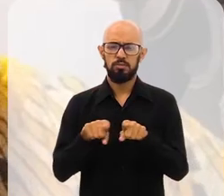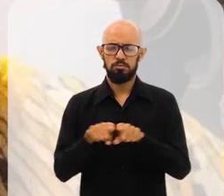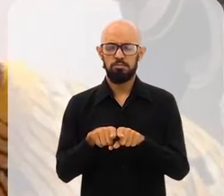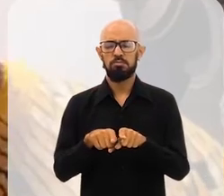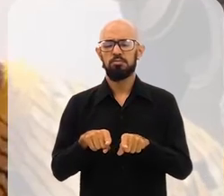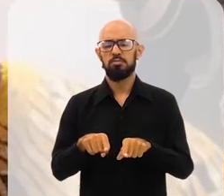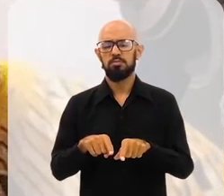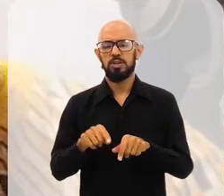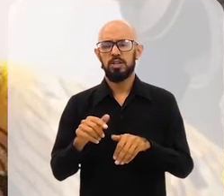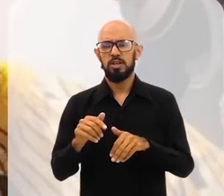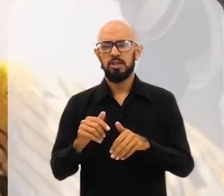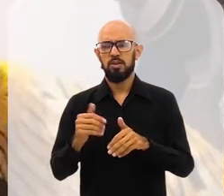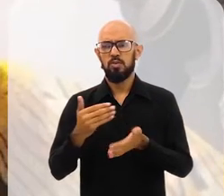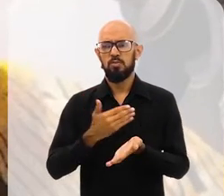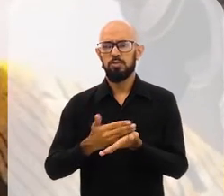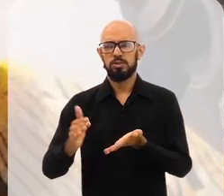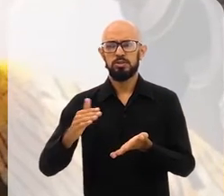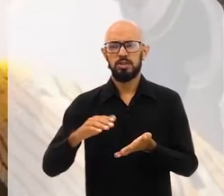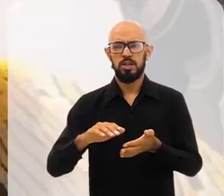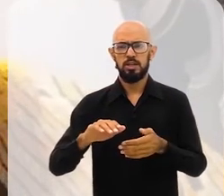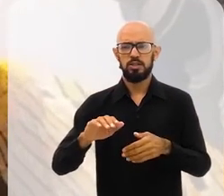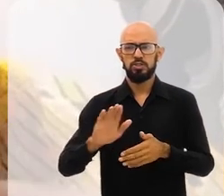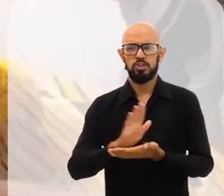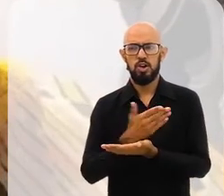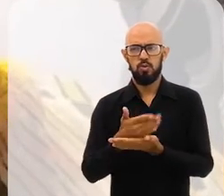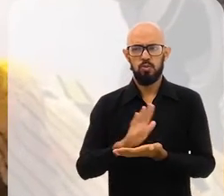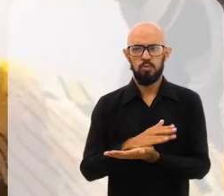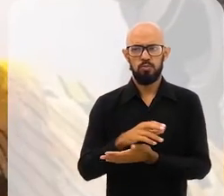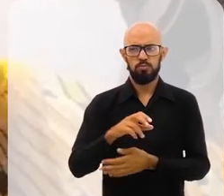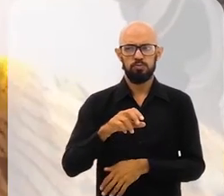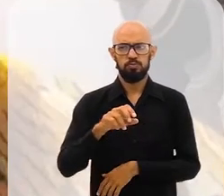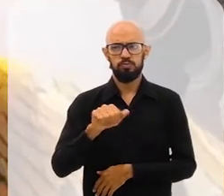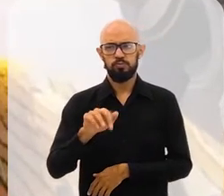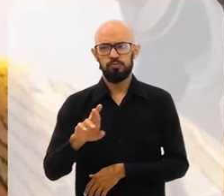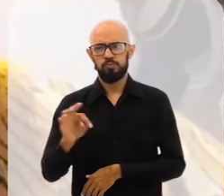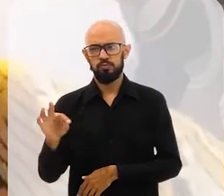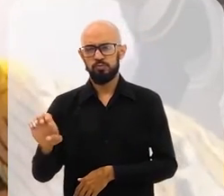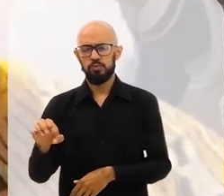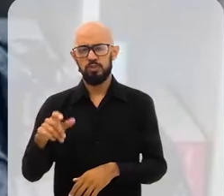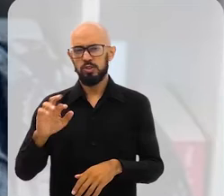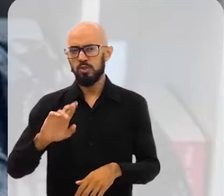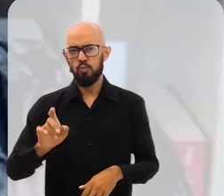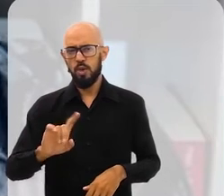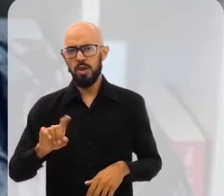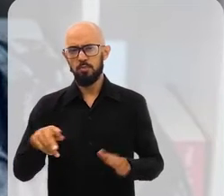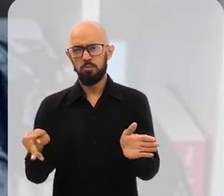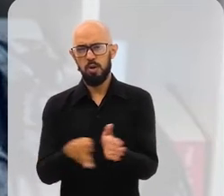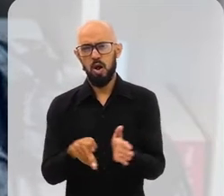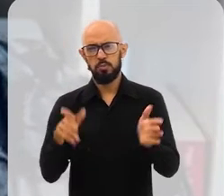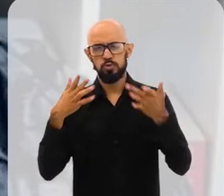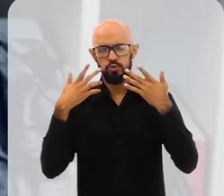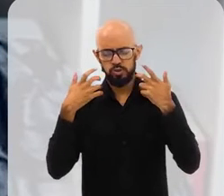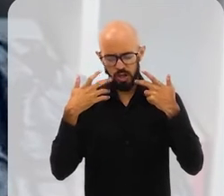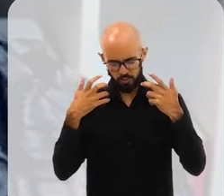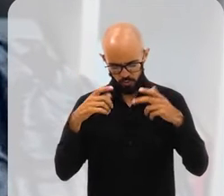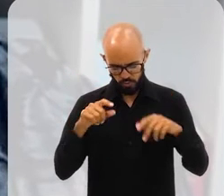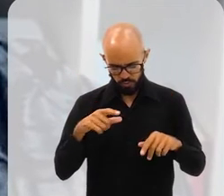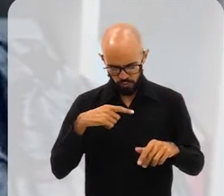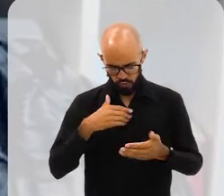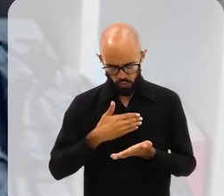também ver entrei na produção artística de algumas ações e não eram Tiago prometido